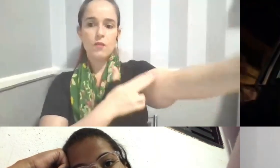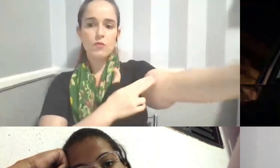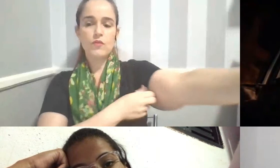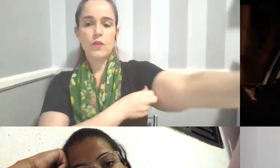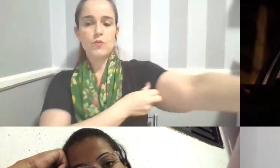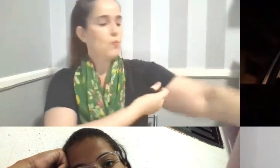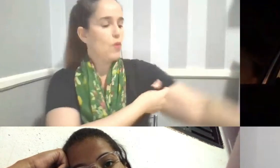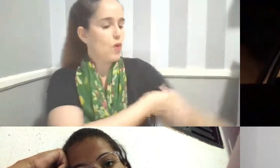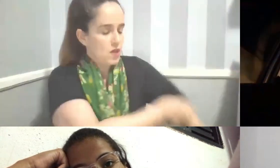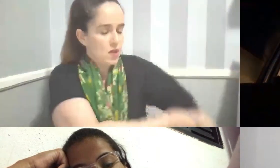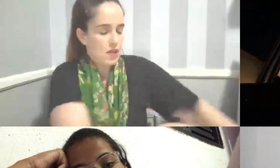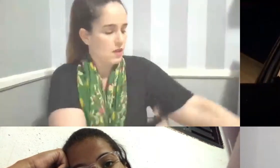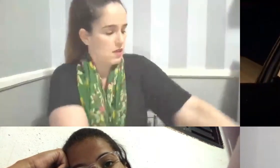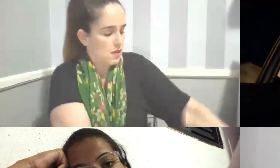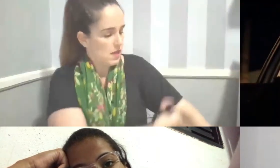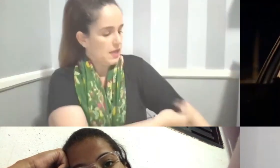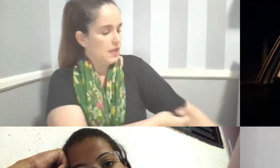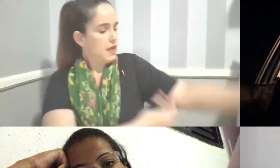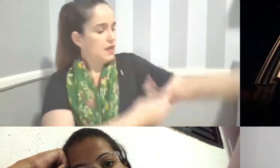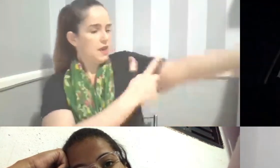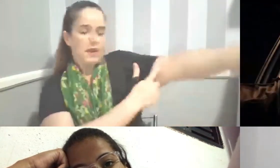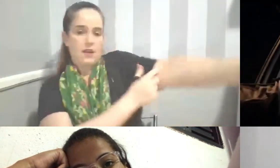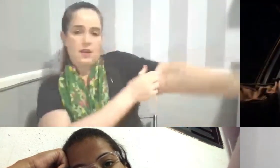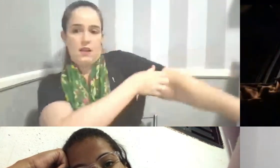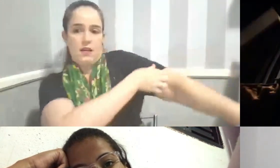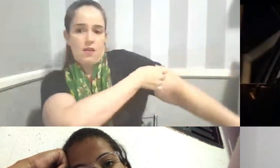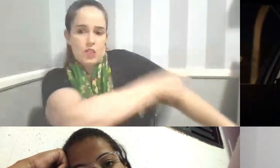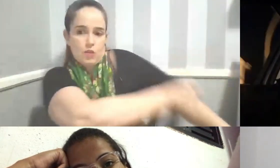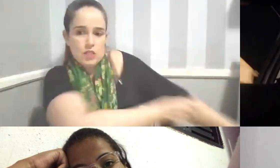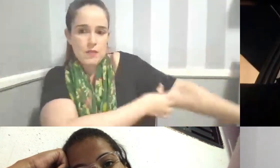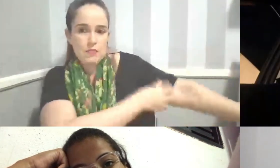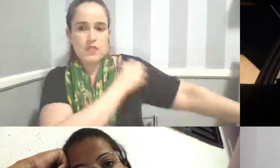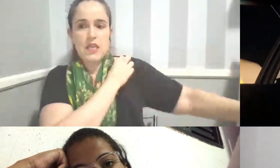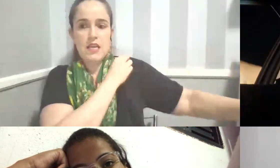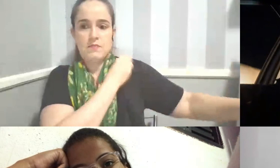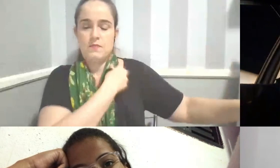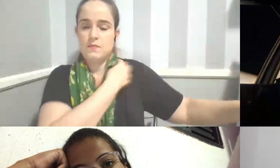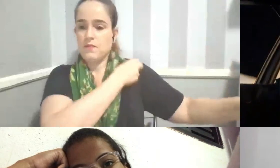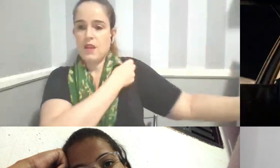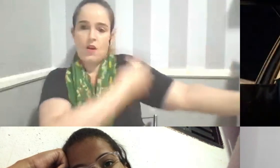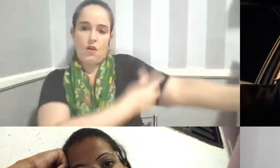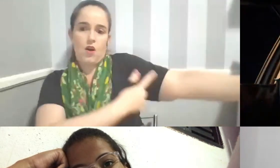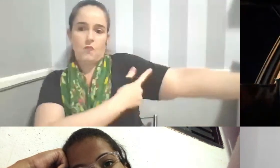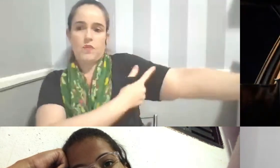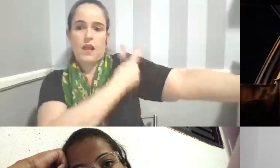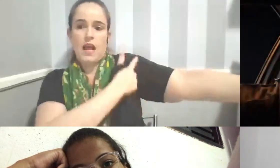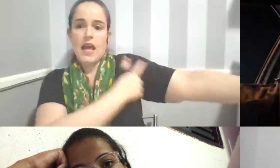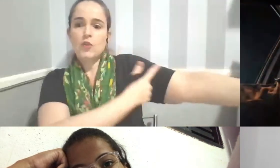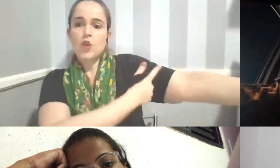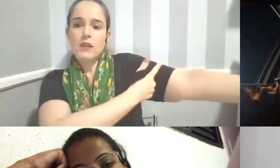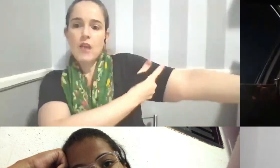Então, vamos supor que... Ó, deixa eu puxar minha blusa aqui.